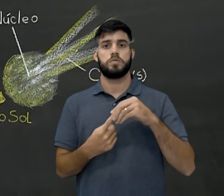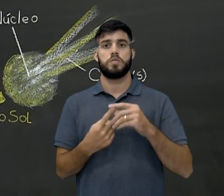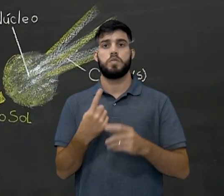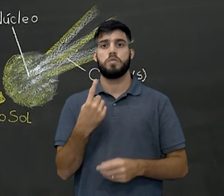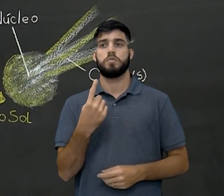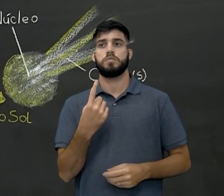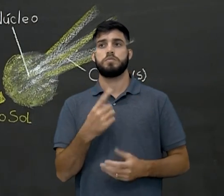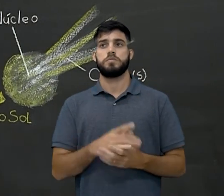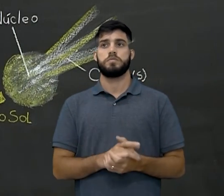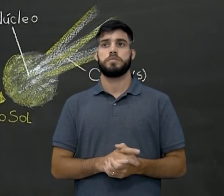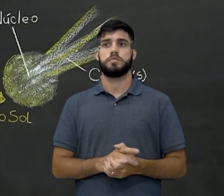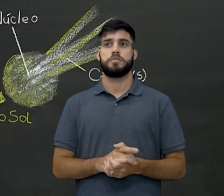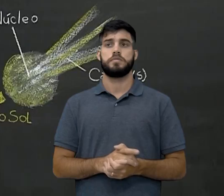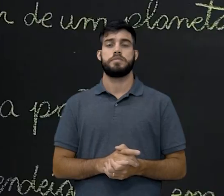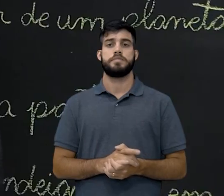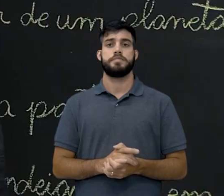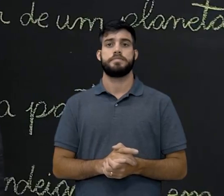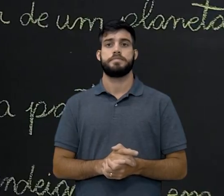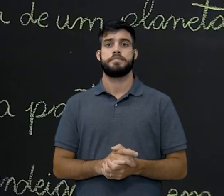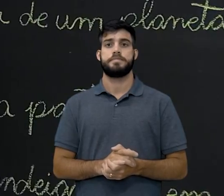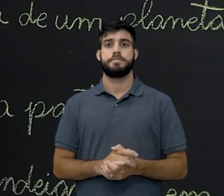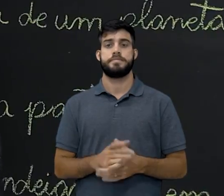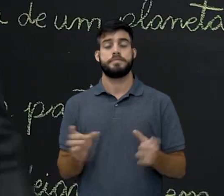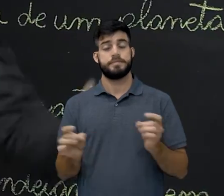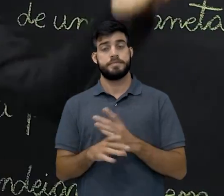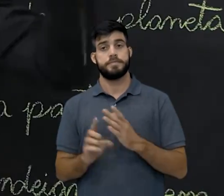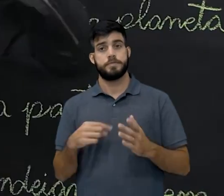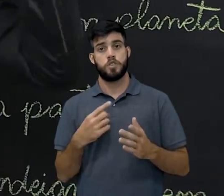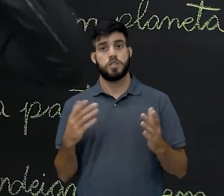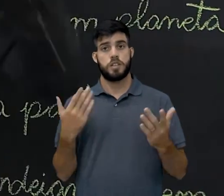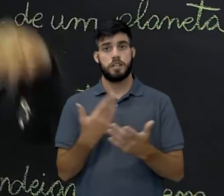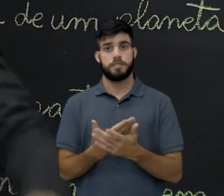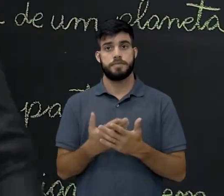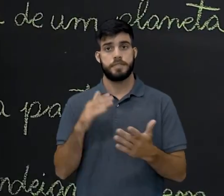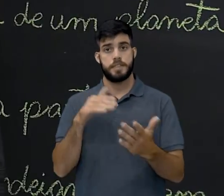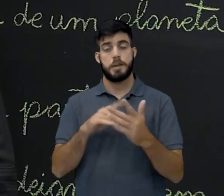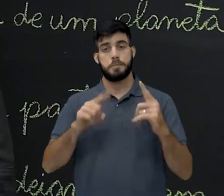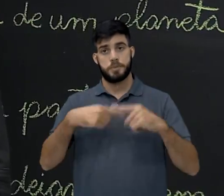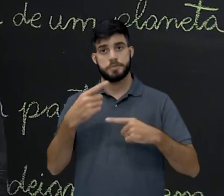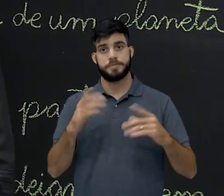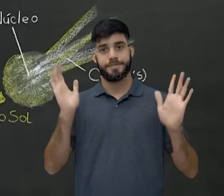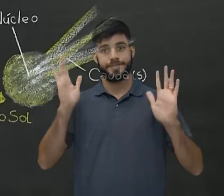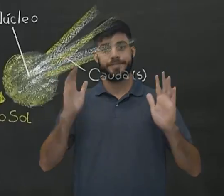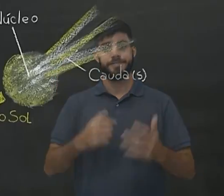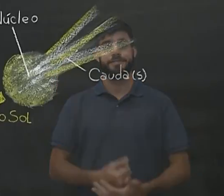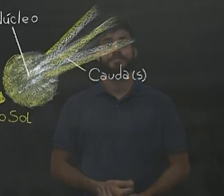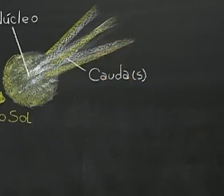centenas de galáxias, a Via Láctea. Fechamos a nossa aula e até a próxima. Tchauzinho!